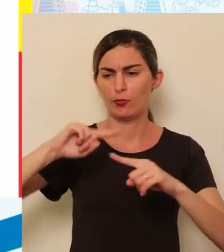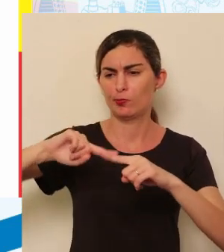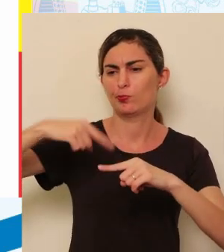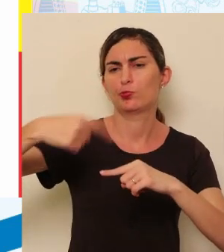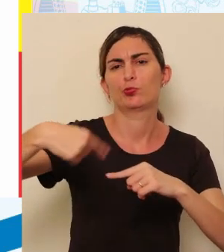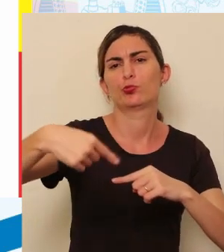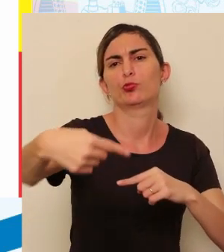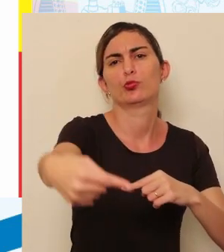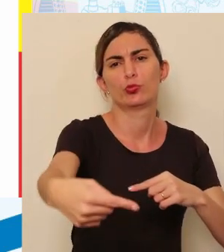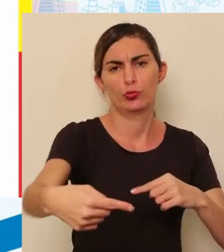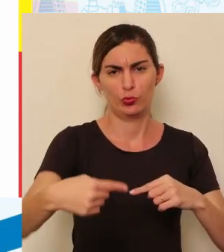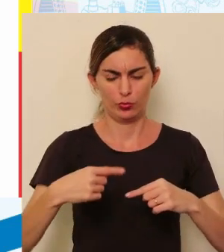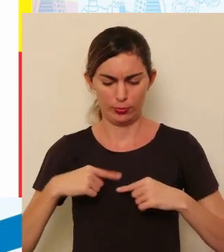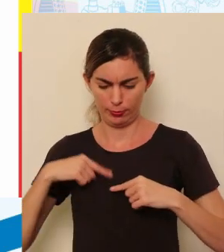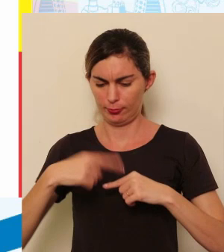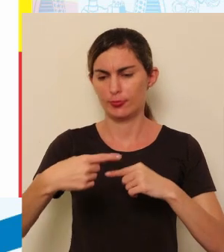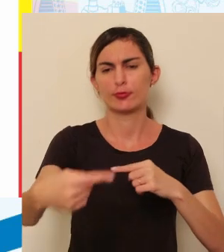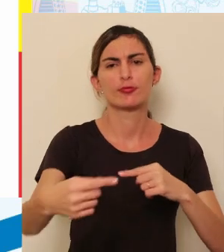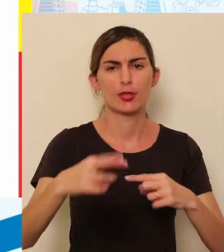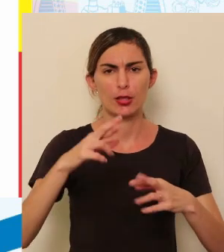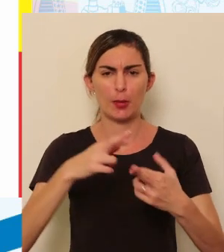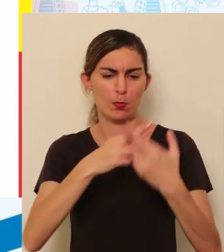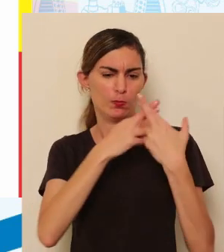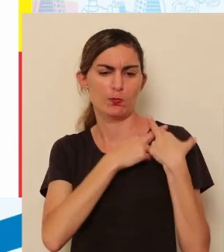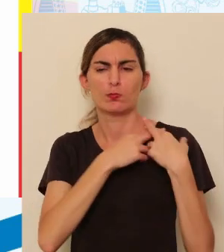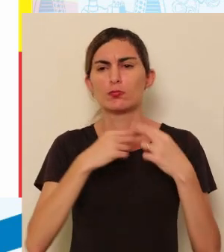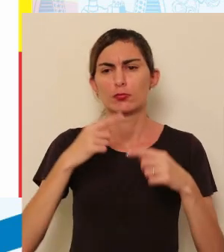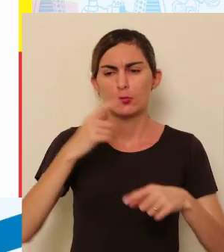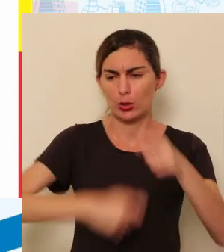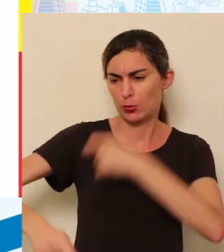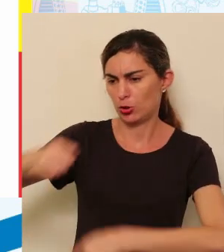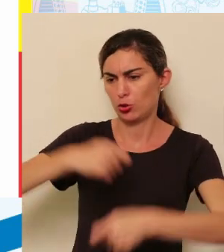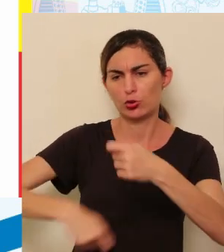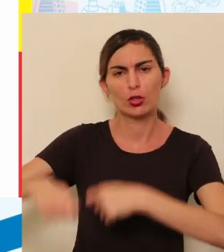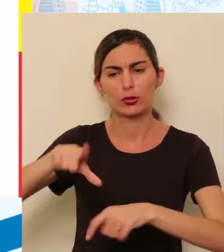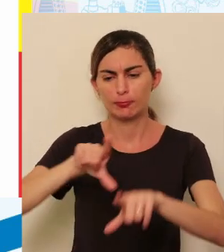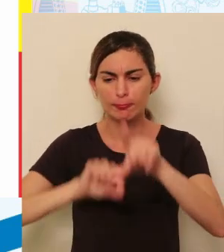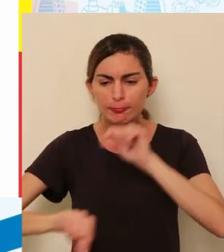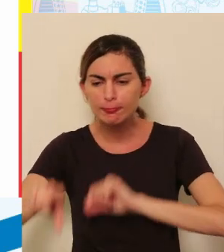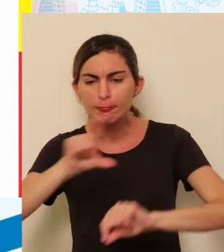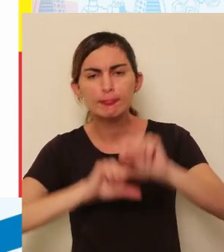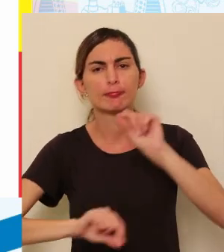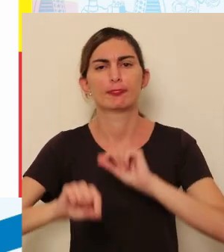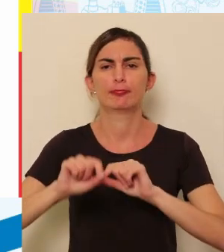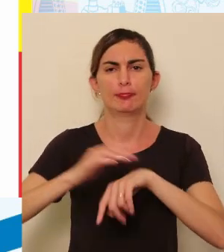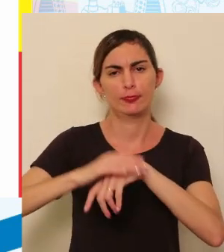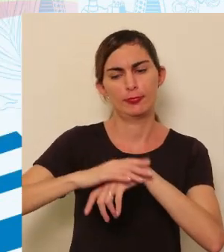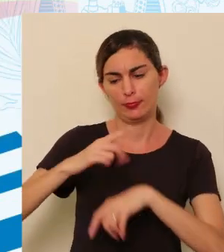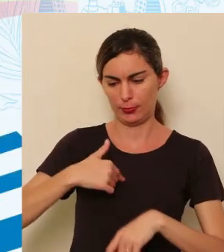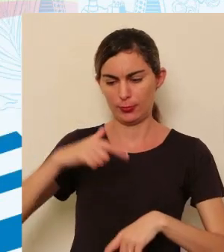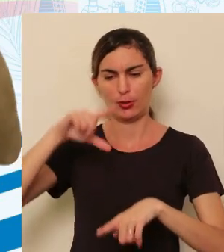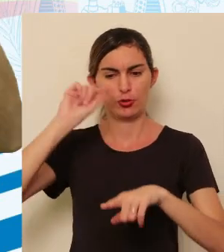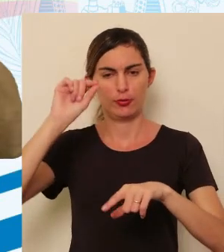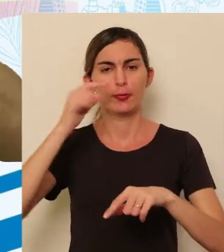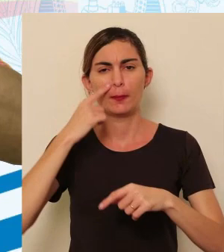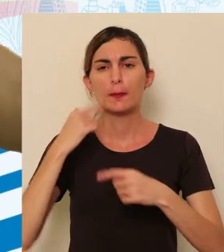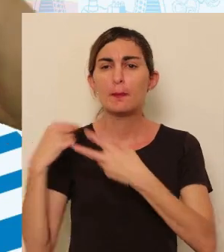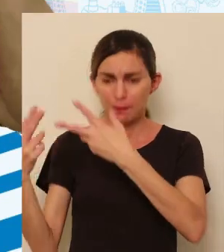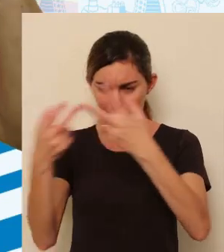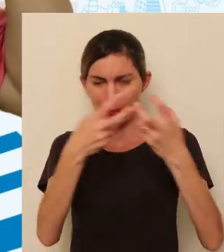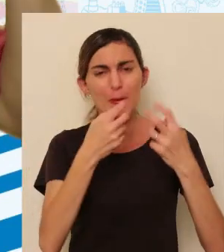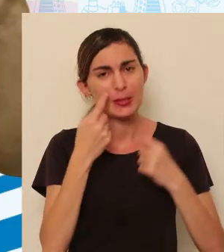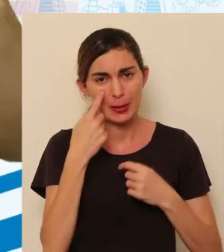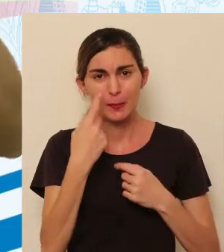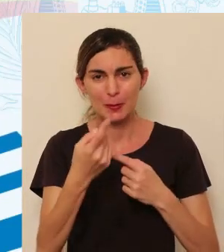repassado hereditariamente e os principais cargos administrativos eram por ele delegados. Então, você